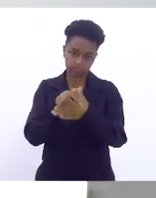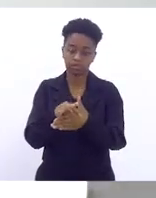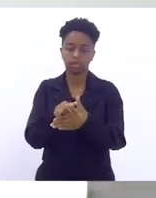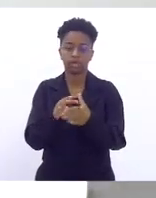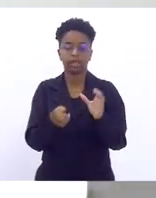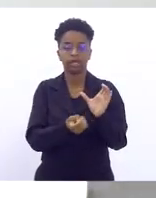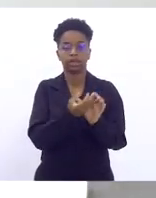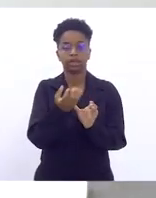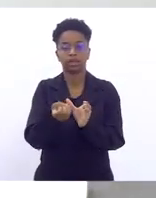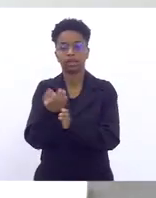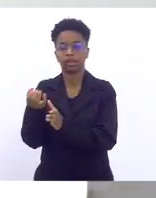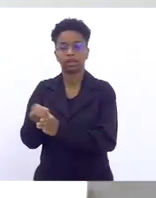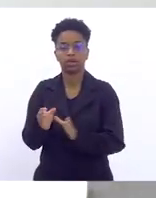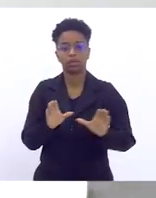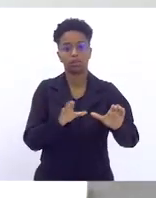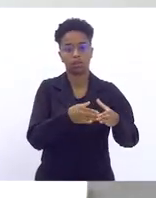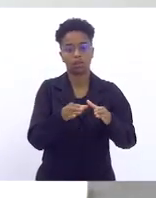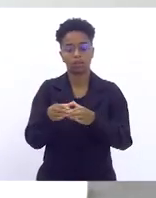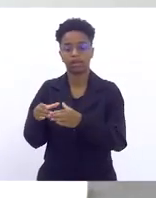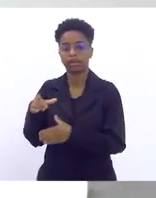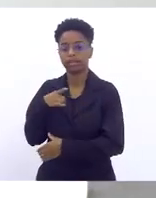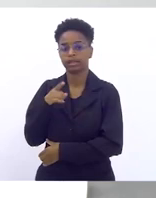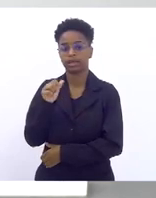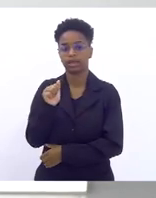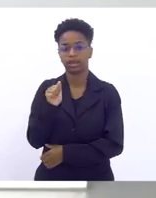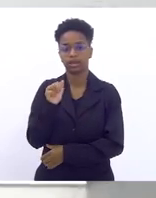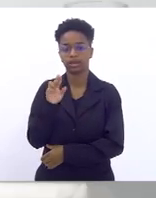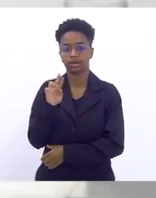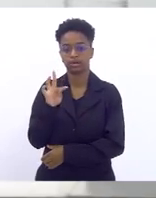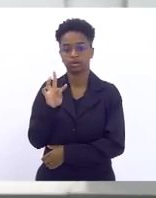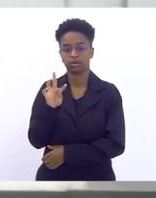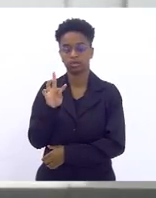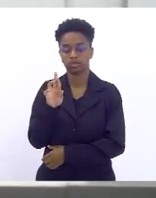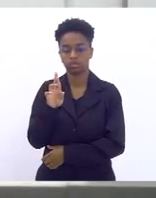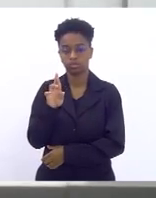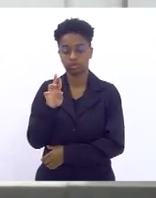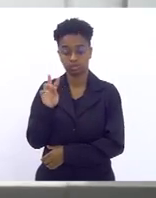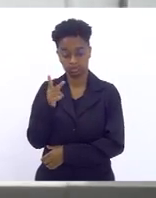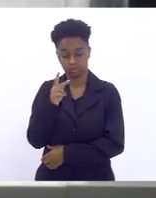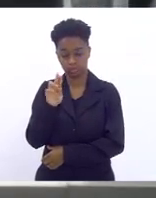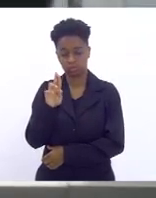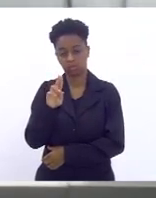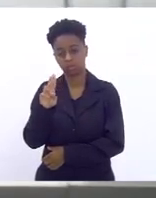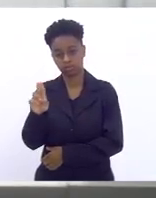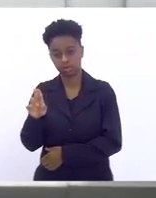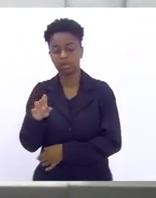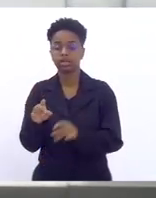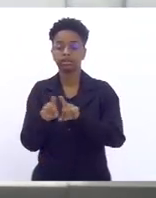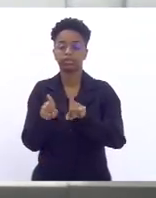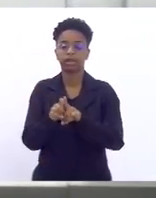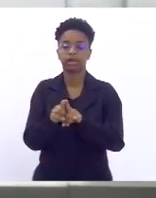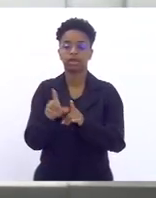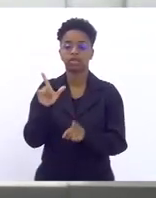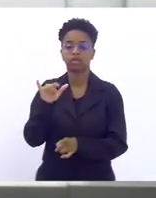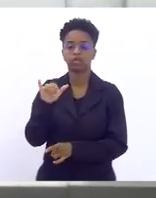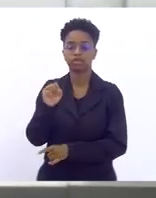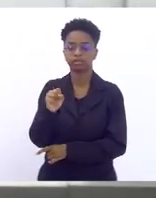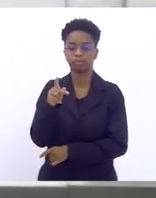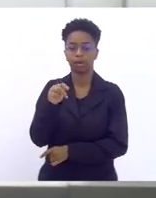das comissões nós temos aqui o Arthur presidia na comissão de tributação né Luiz Paulo participa das duas Célia